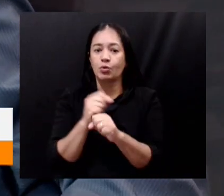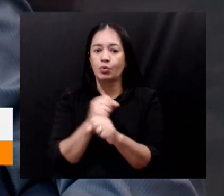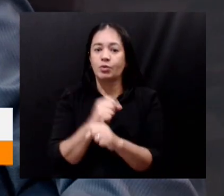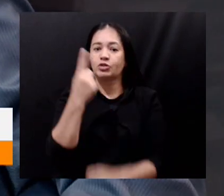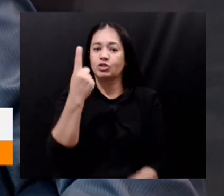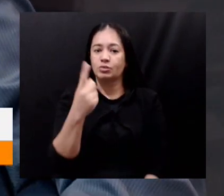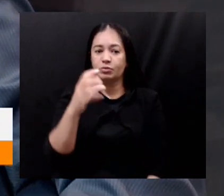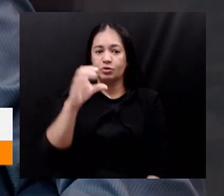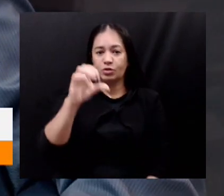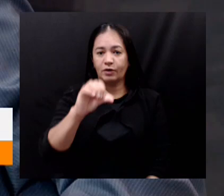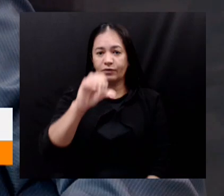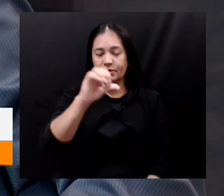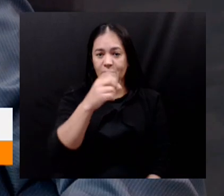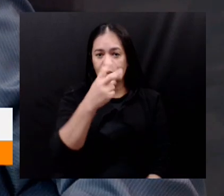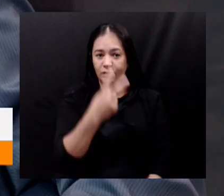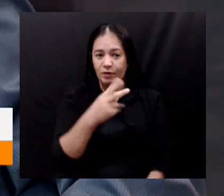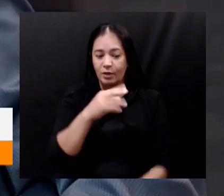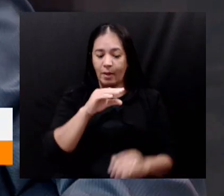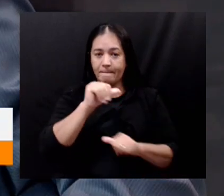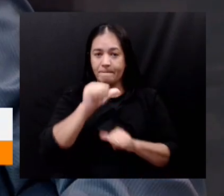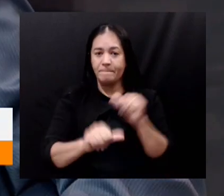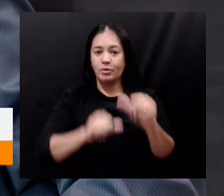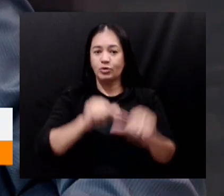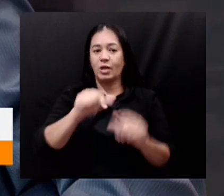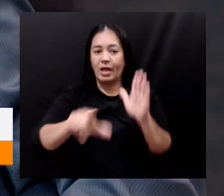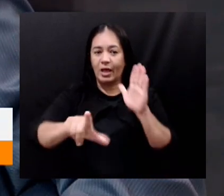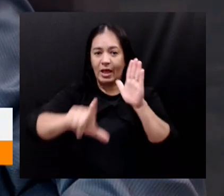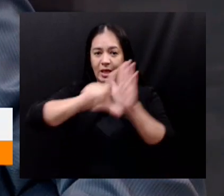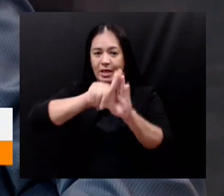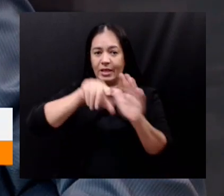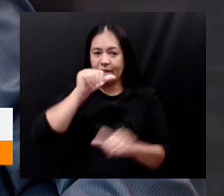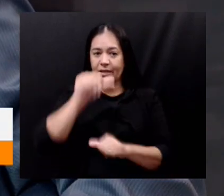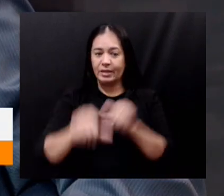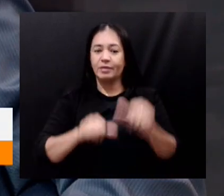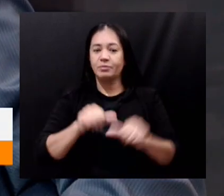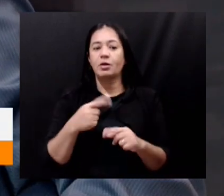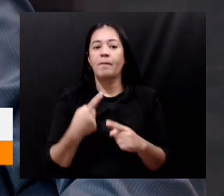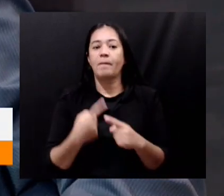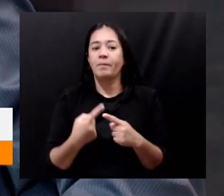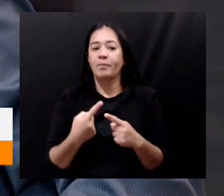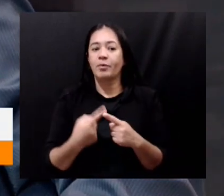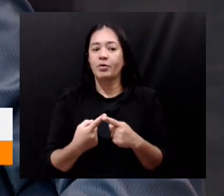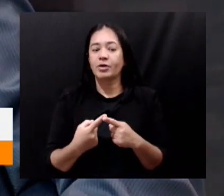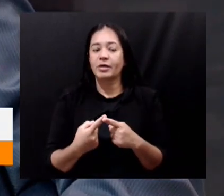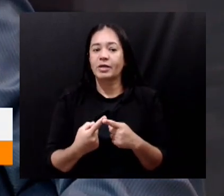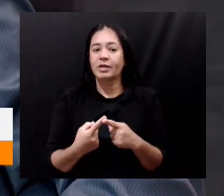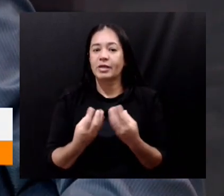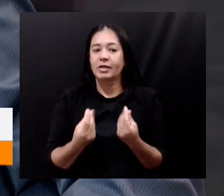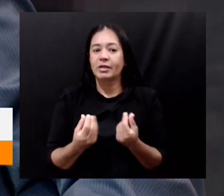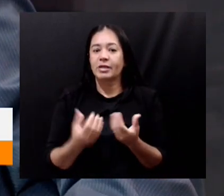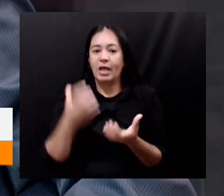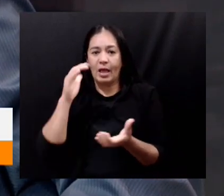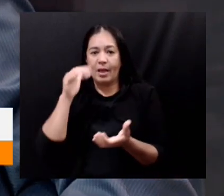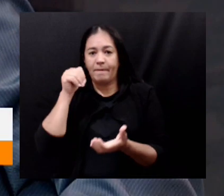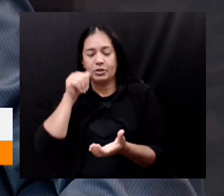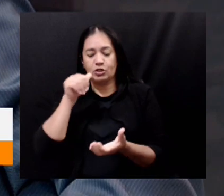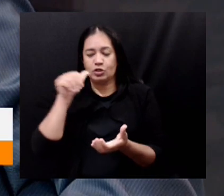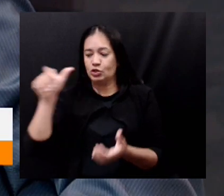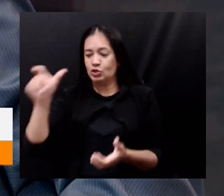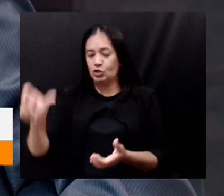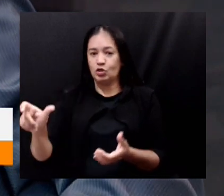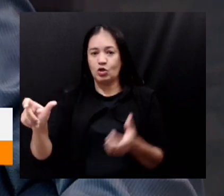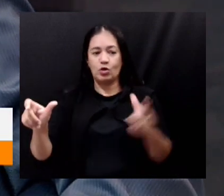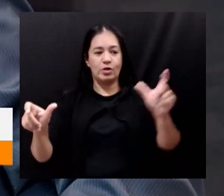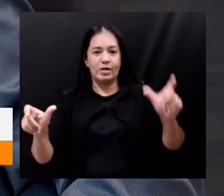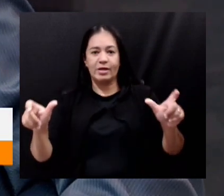Sim. cidadania, que dava ao cônjuge o direito de se tornar italiano, absolutamente, assim, era um